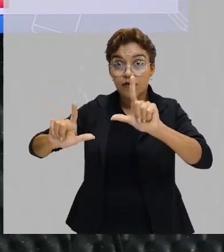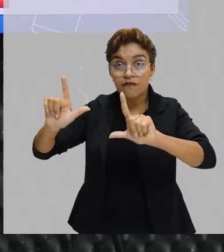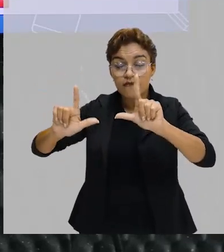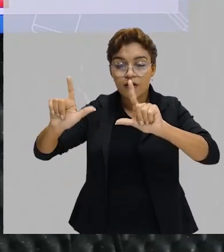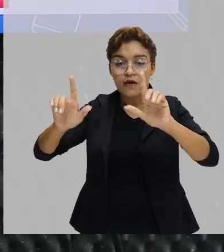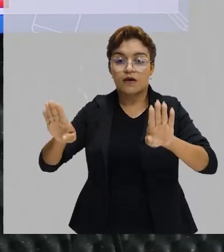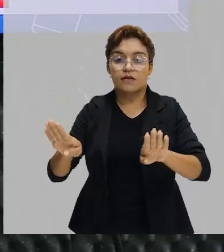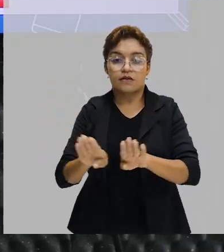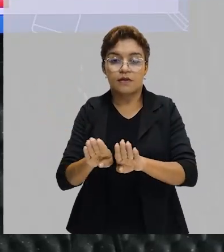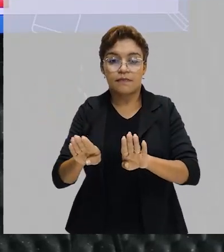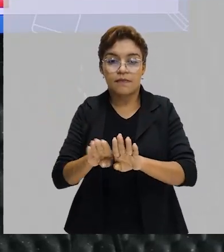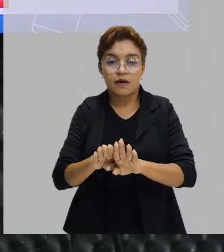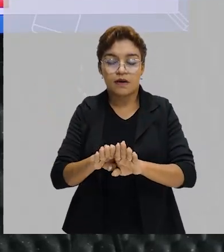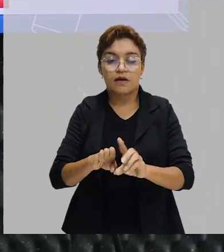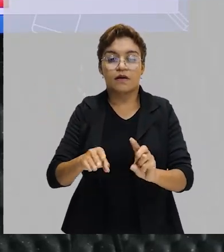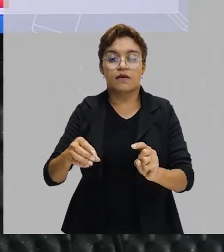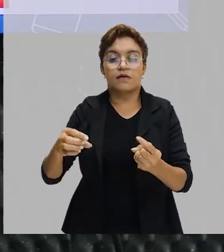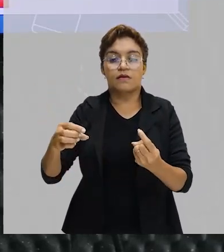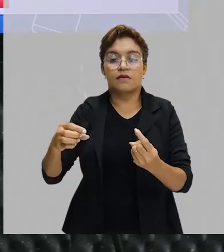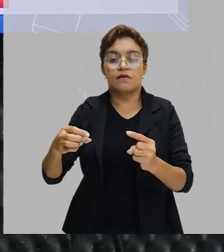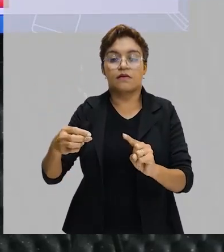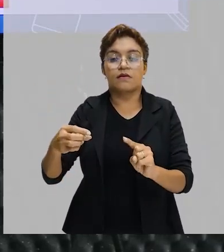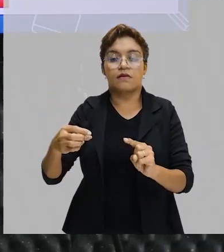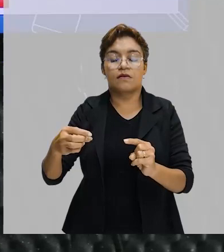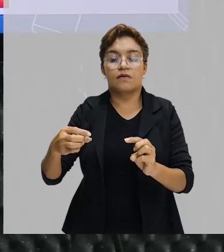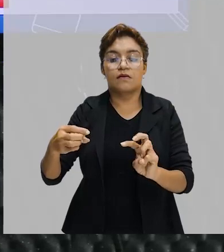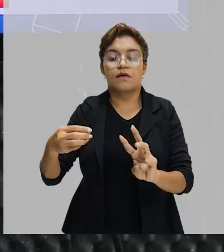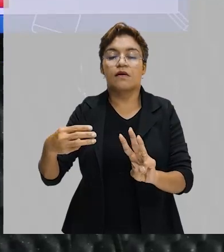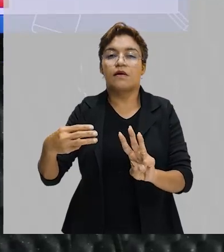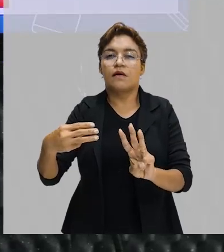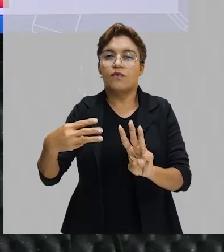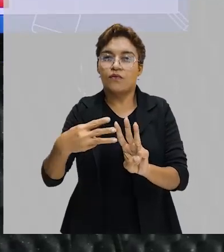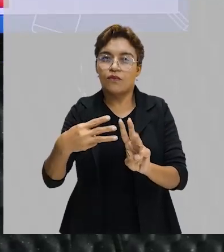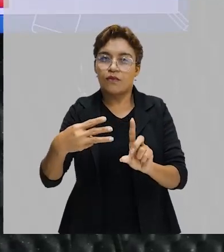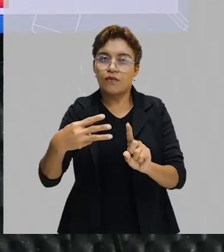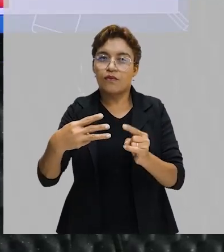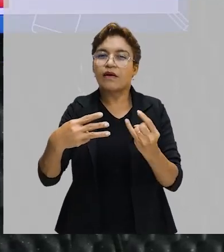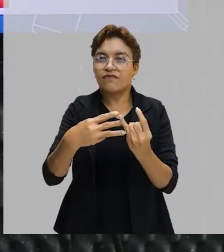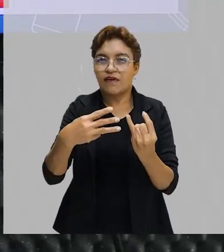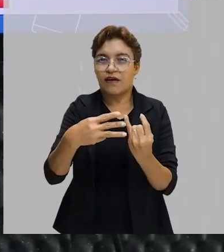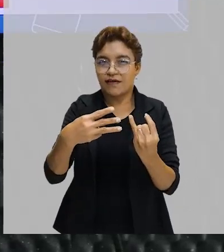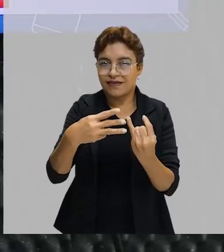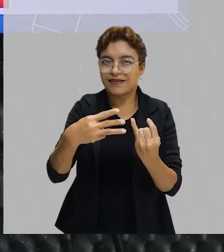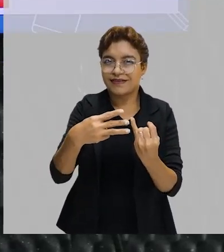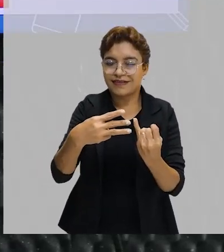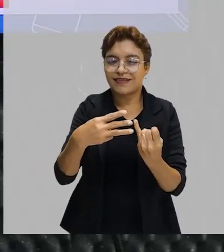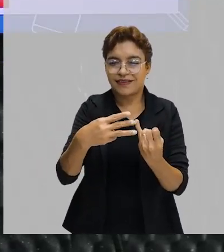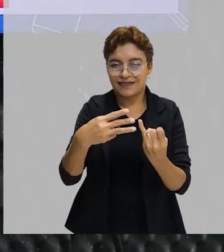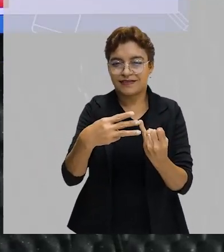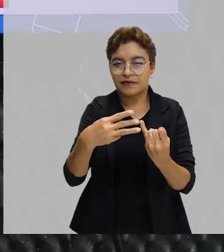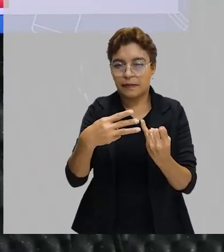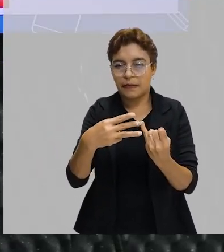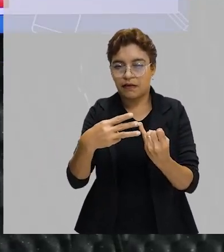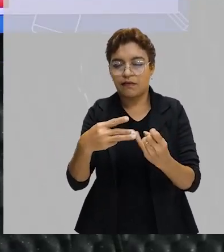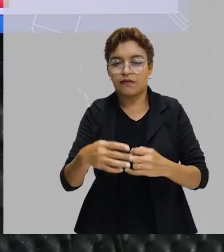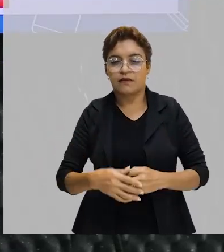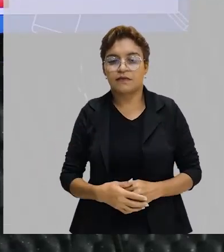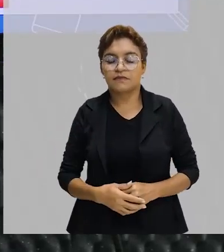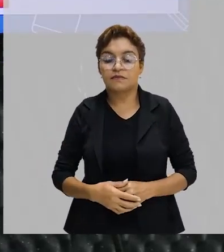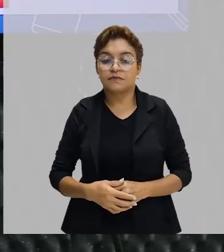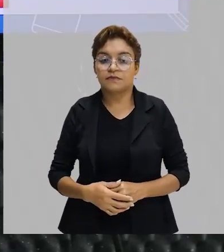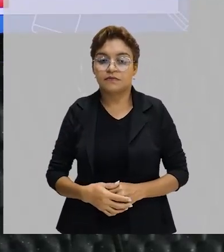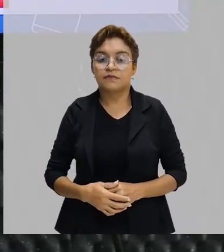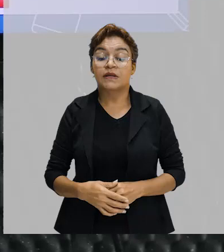famoso Wi-Fi, tudo bem? Então tudo são micro-ondas, você deve ter na sua casa. Então as